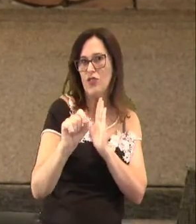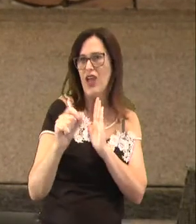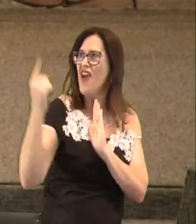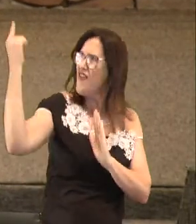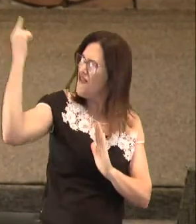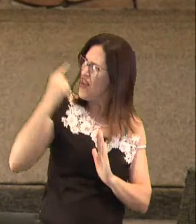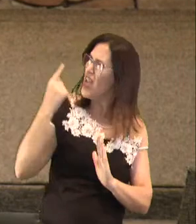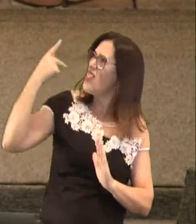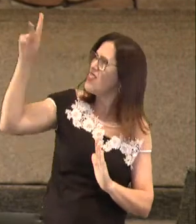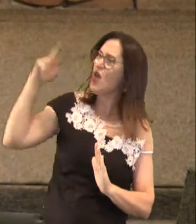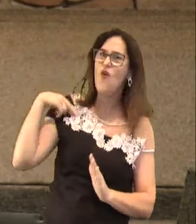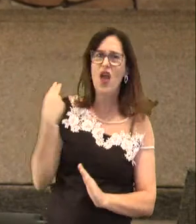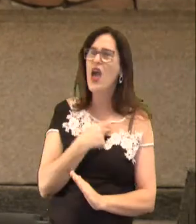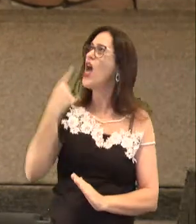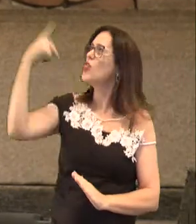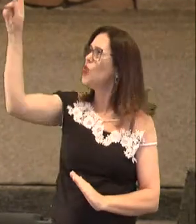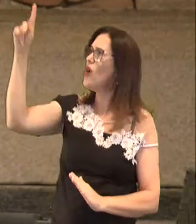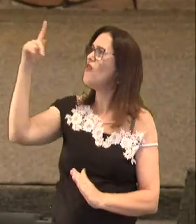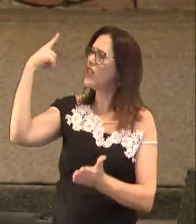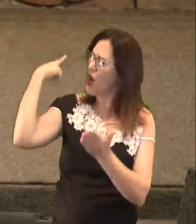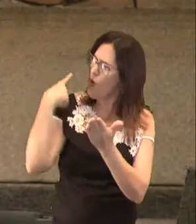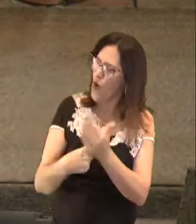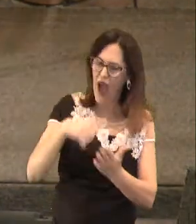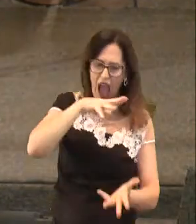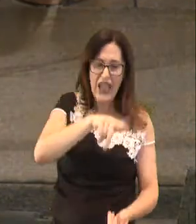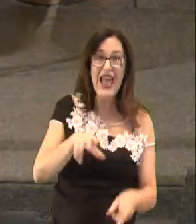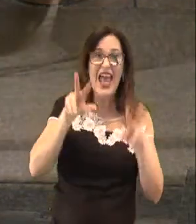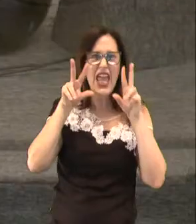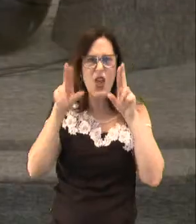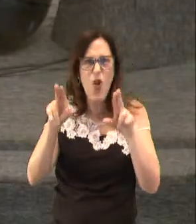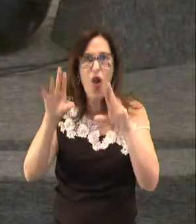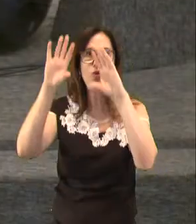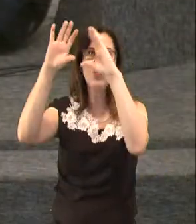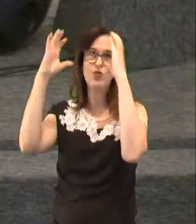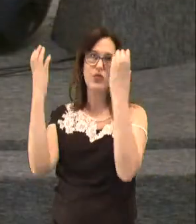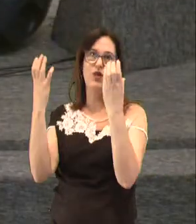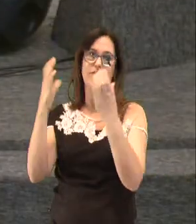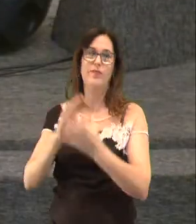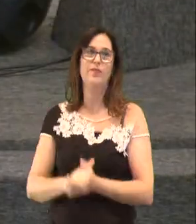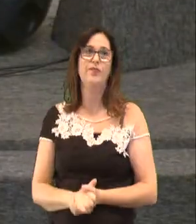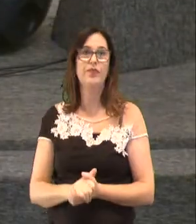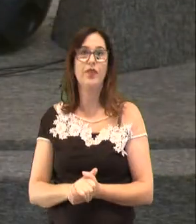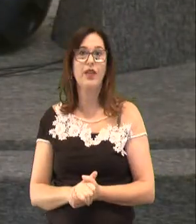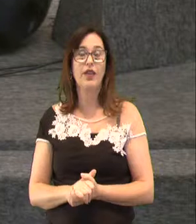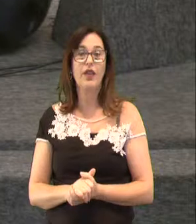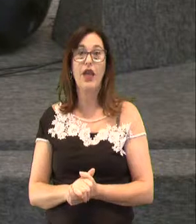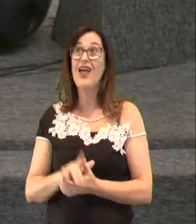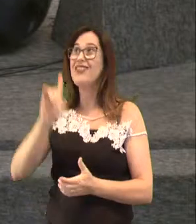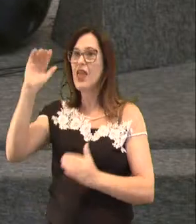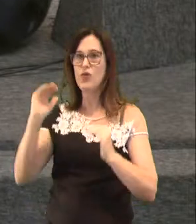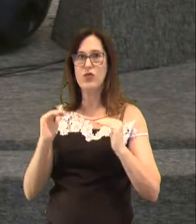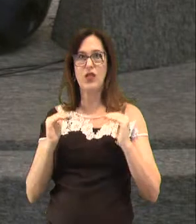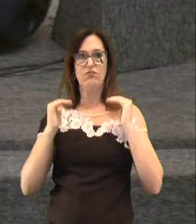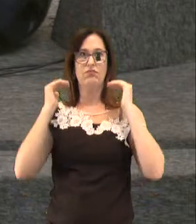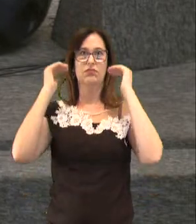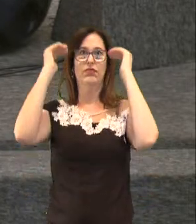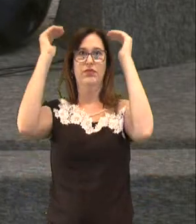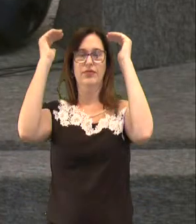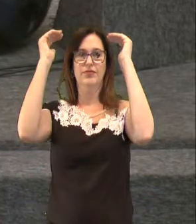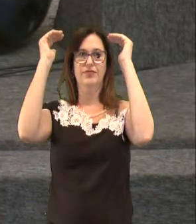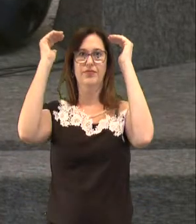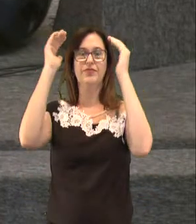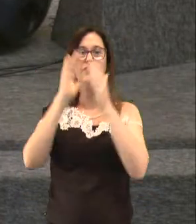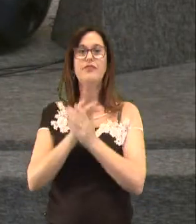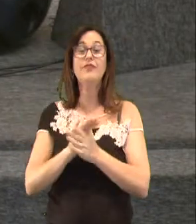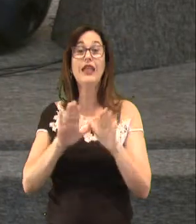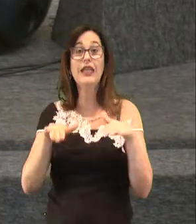Venha o teu reino e faça-se tua vontade na terra como no céu. A soberania de Deus. Diz aqui